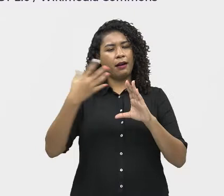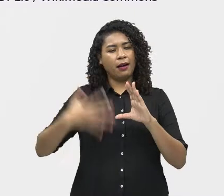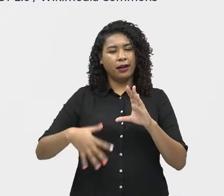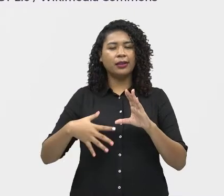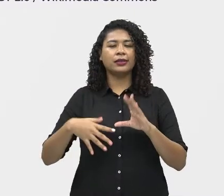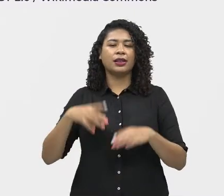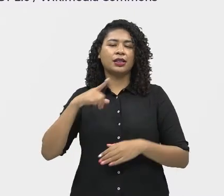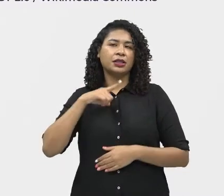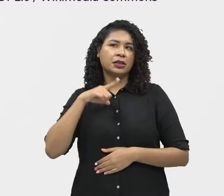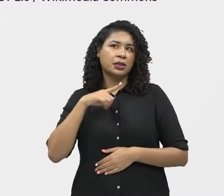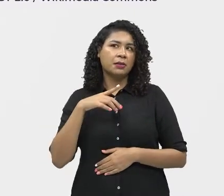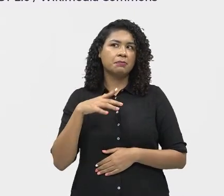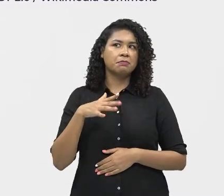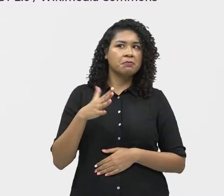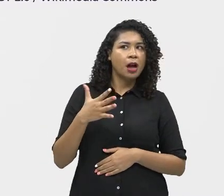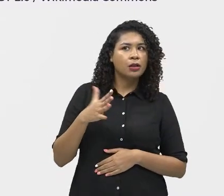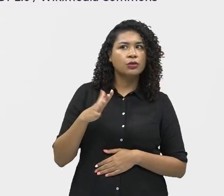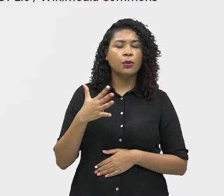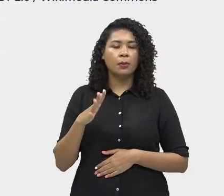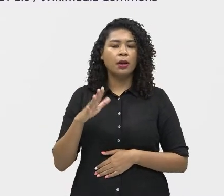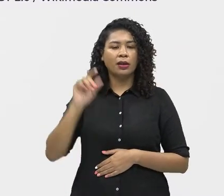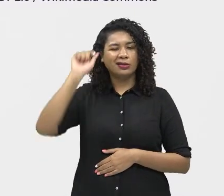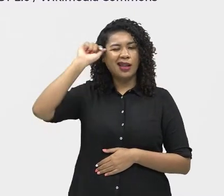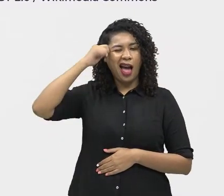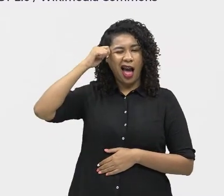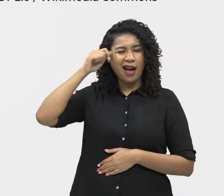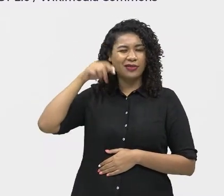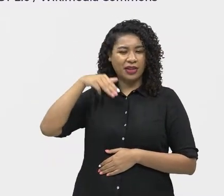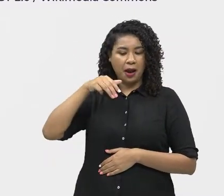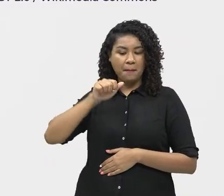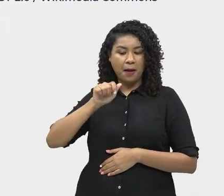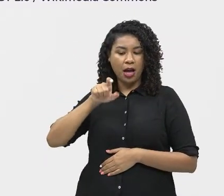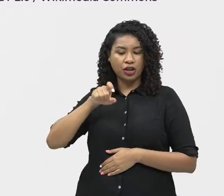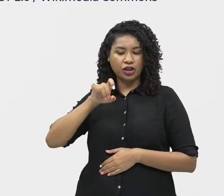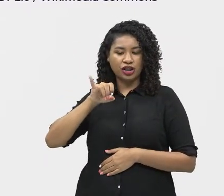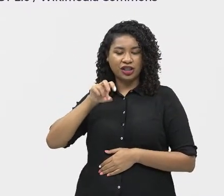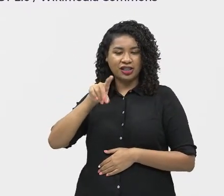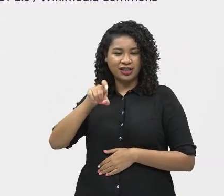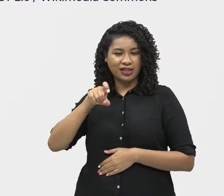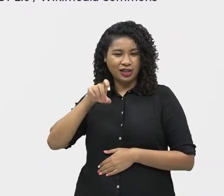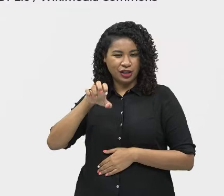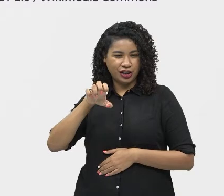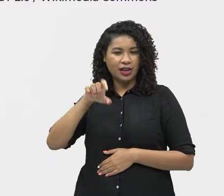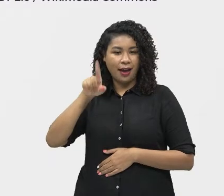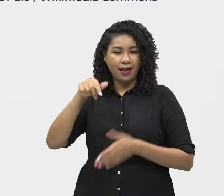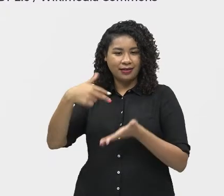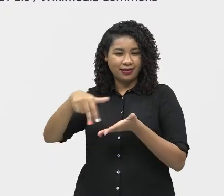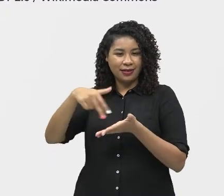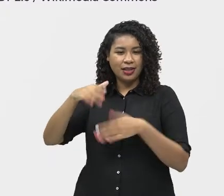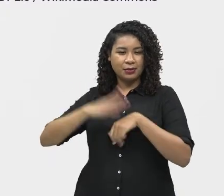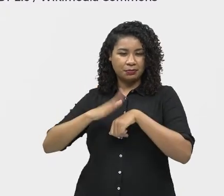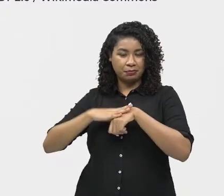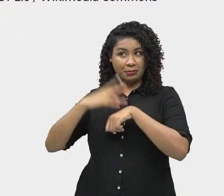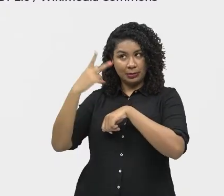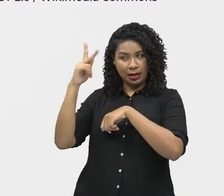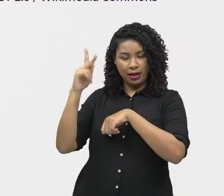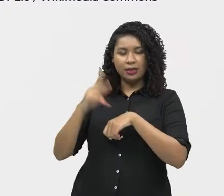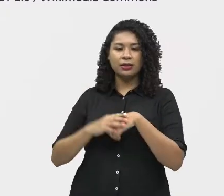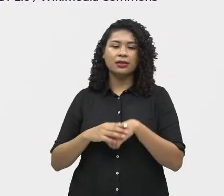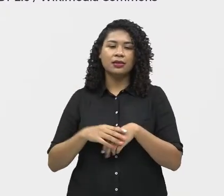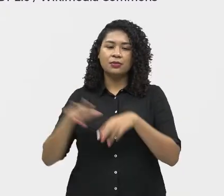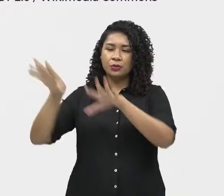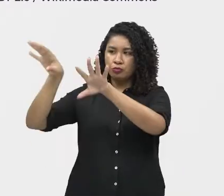mais dos afrodescendentes que vieram lá da África. Dobrados, a polcas vêm lá